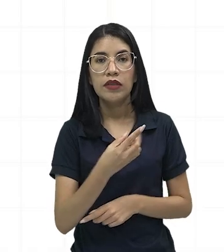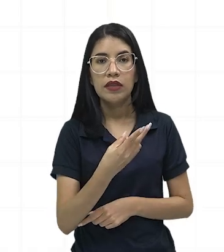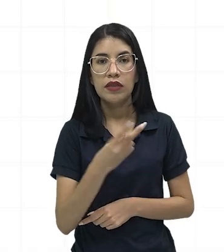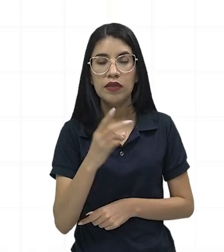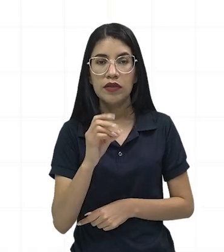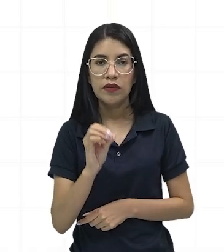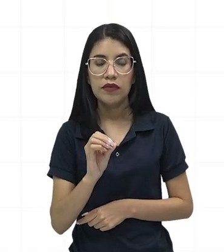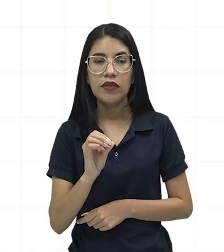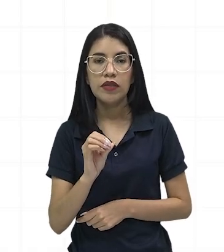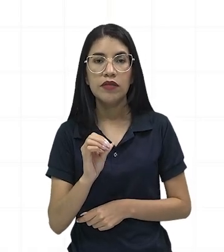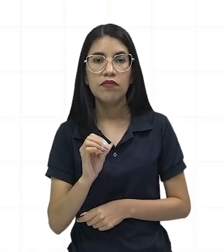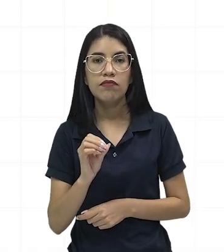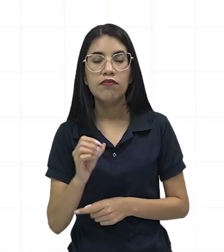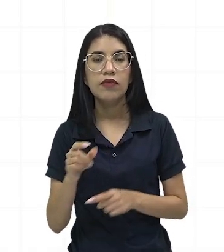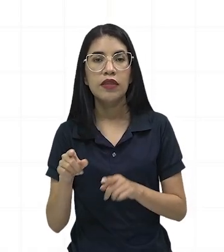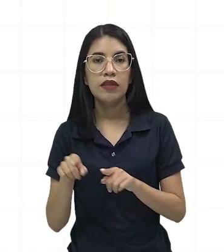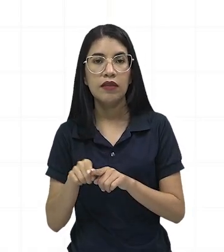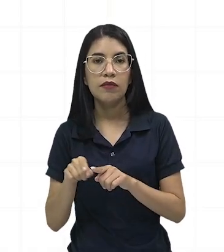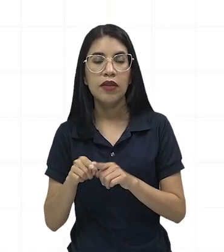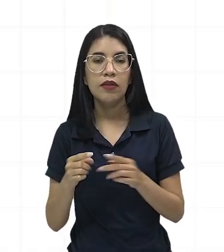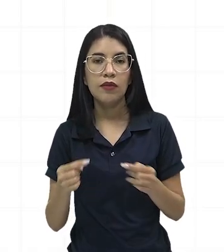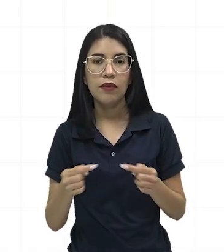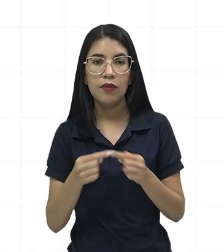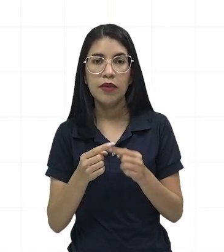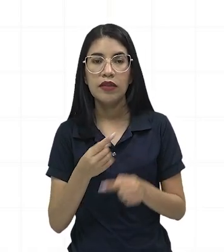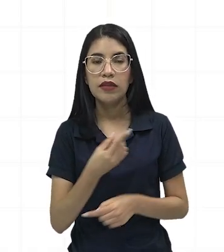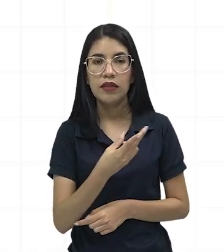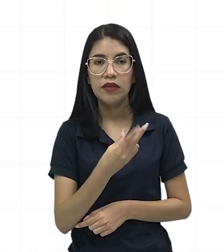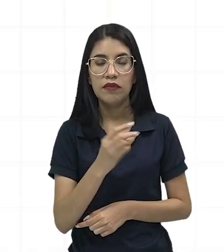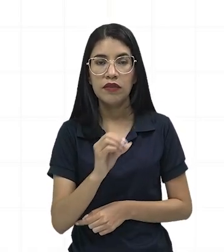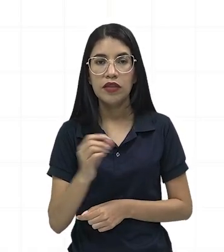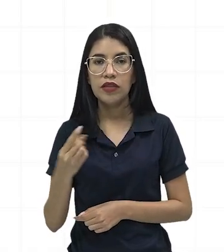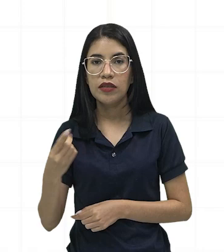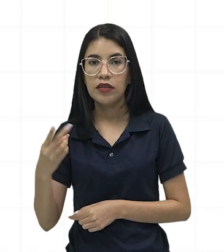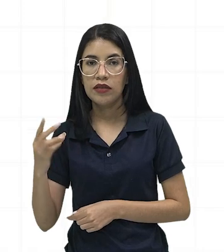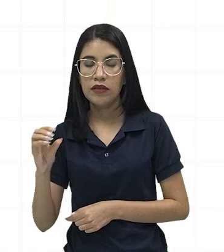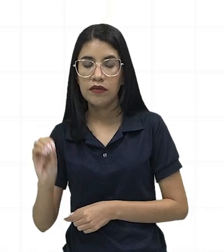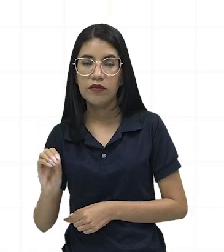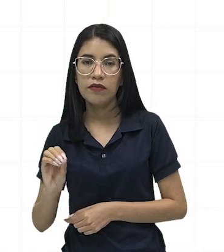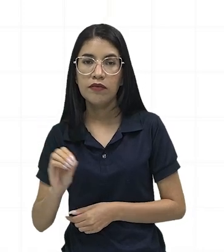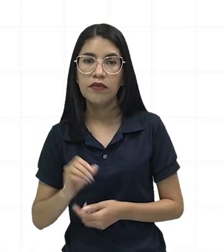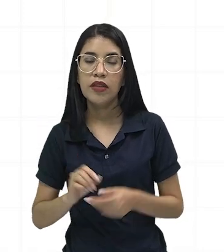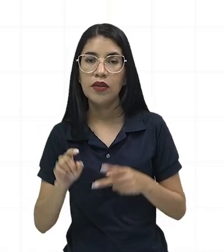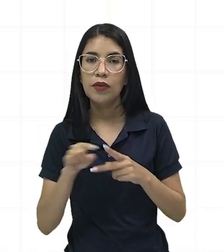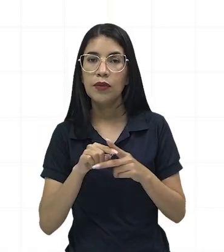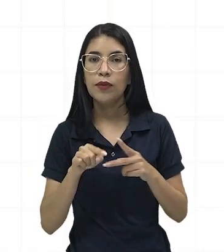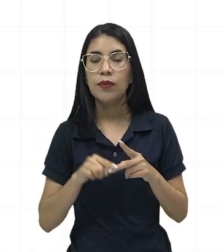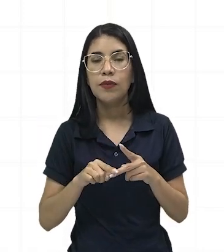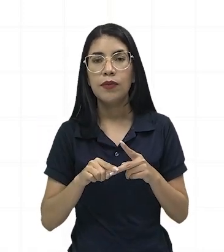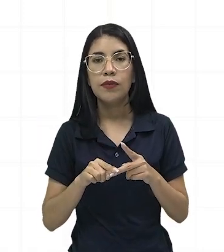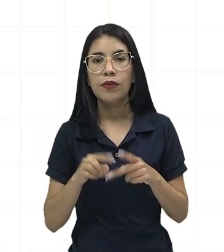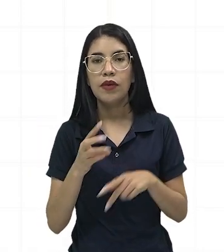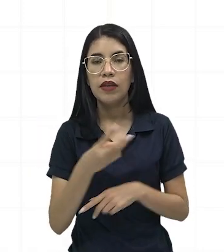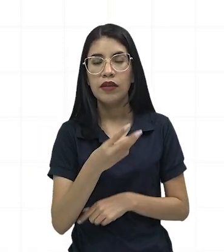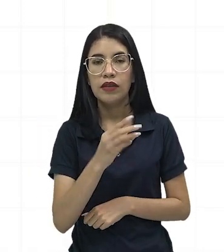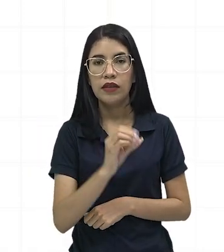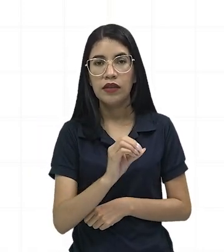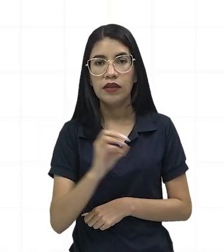120. Opa, esse ângulo aqui fechou. 120 graus. E o ângulo oposto?